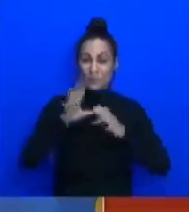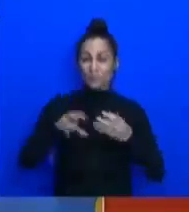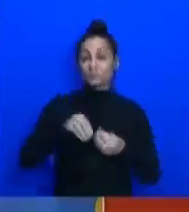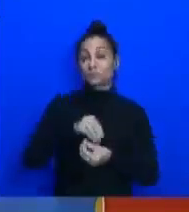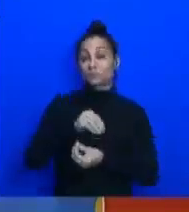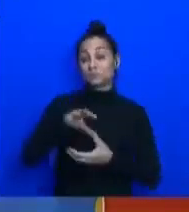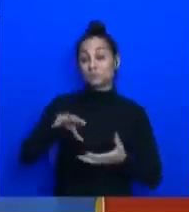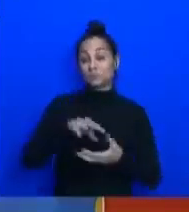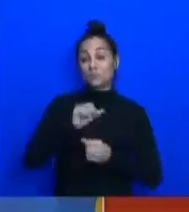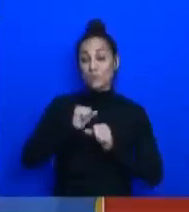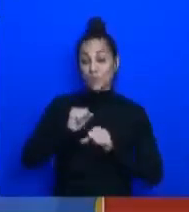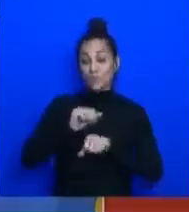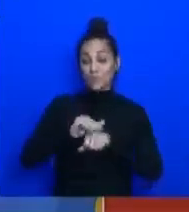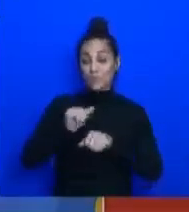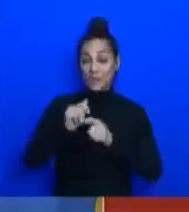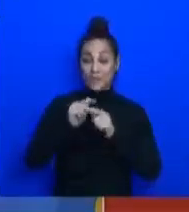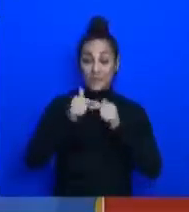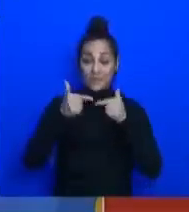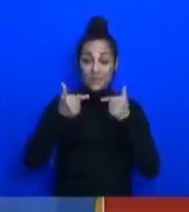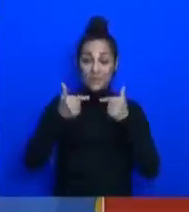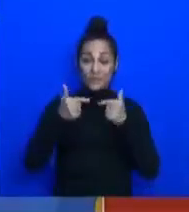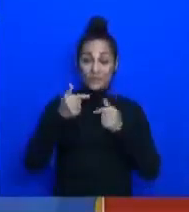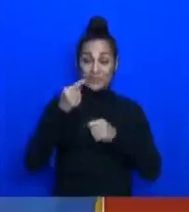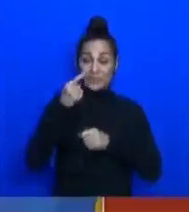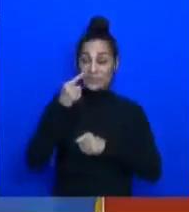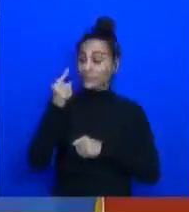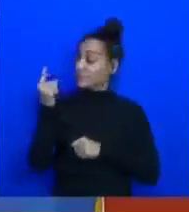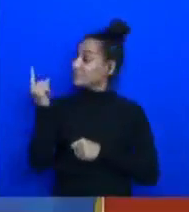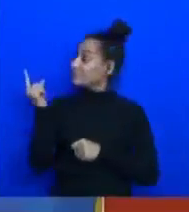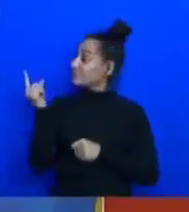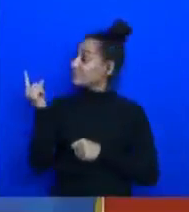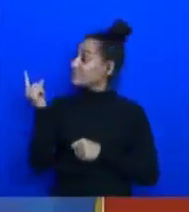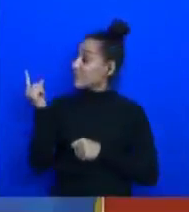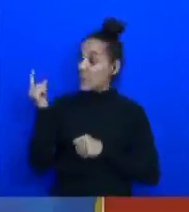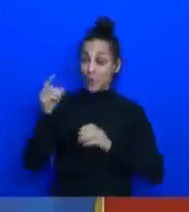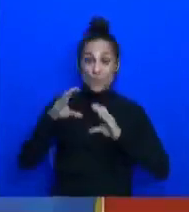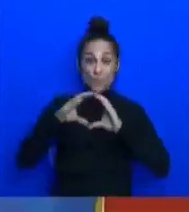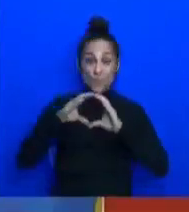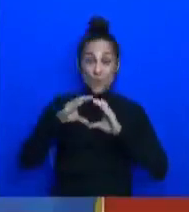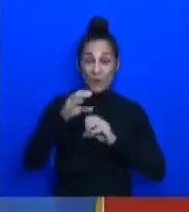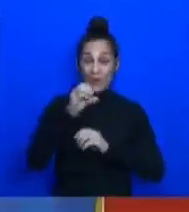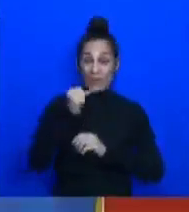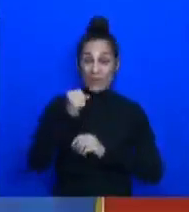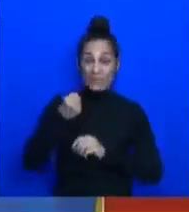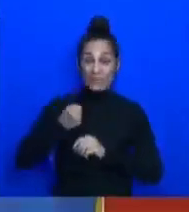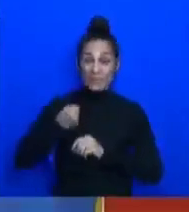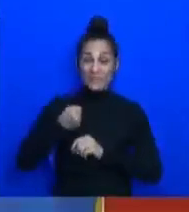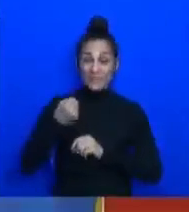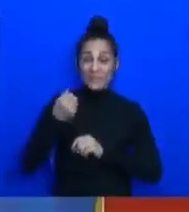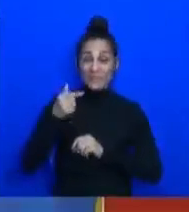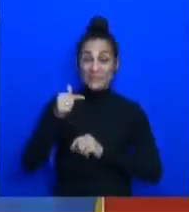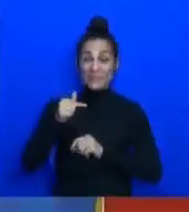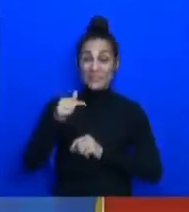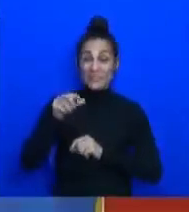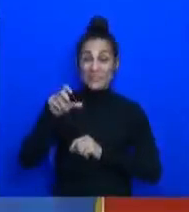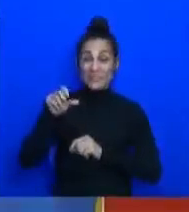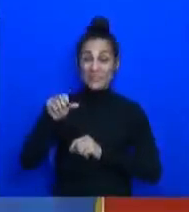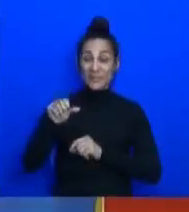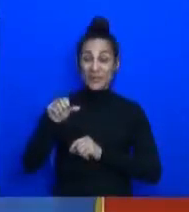segue girando, pode chamar que a sorte vem. Bola laranja, 79. Laranja,